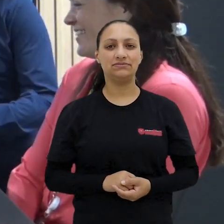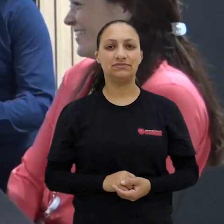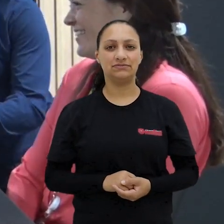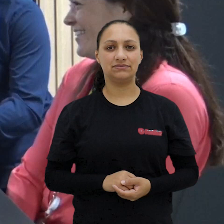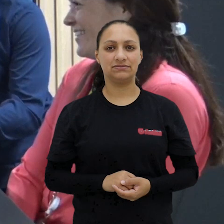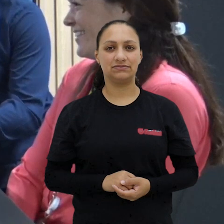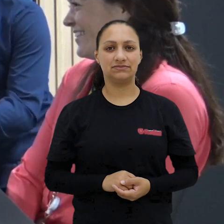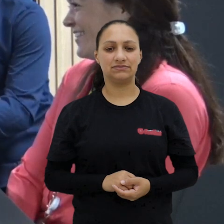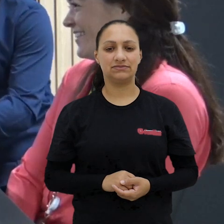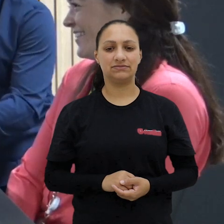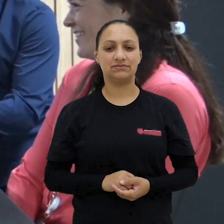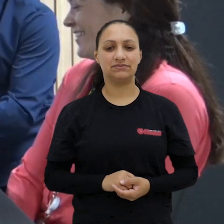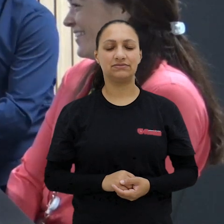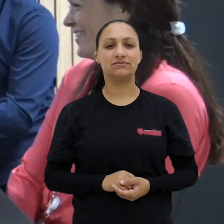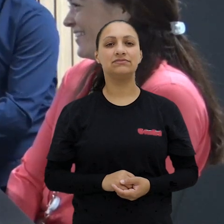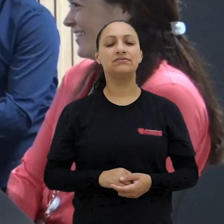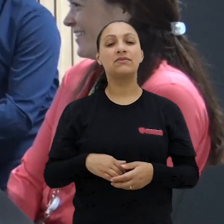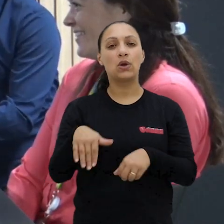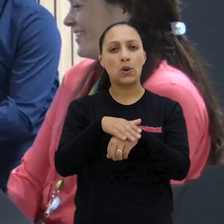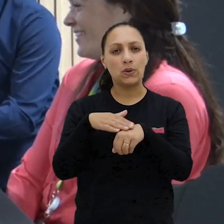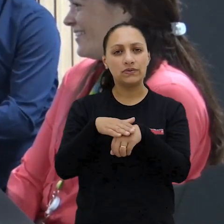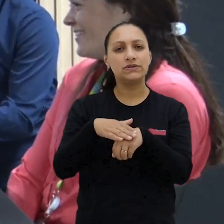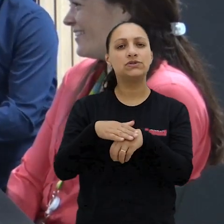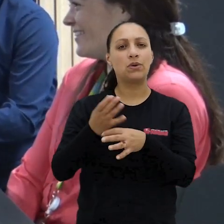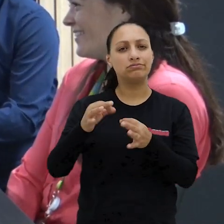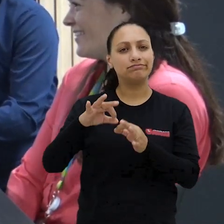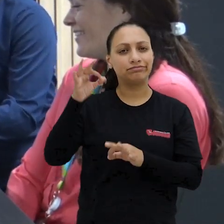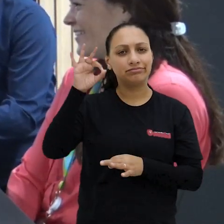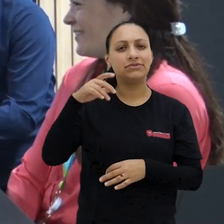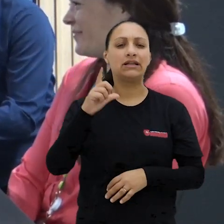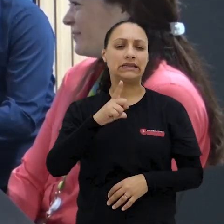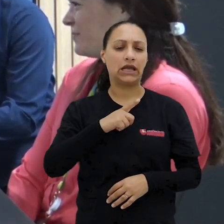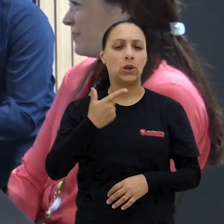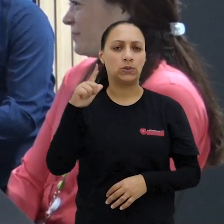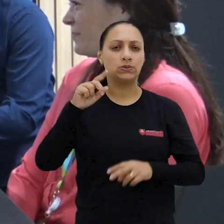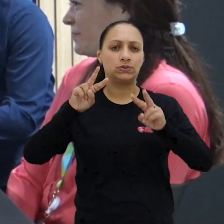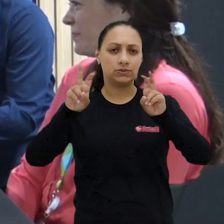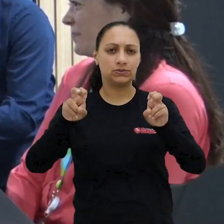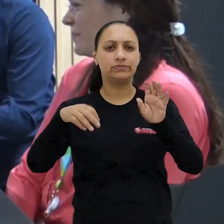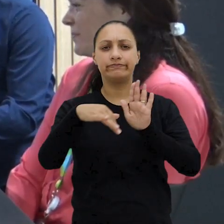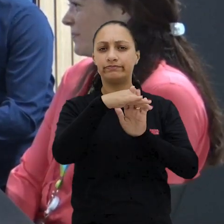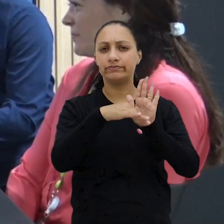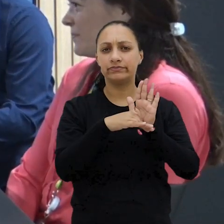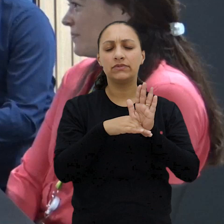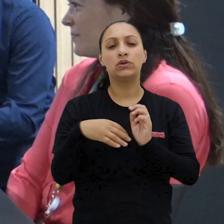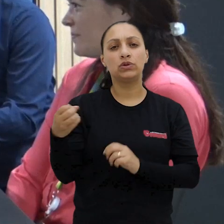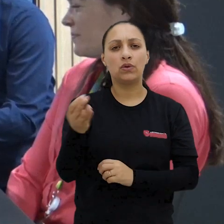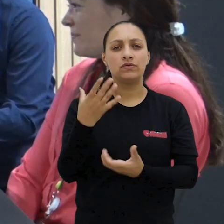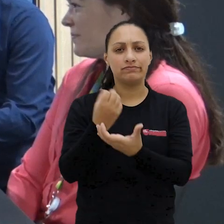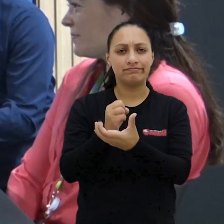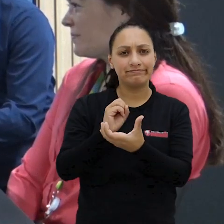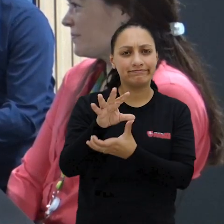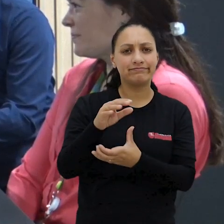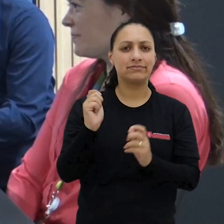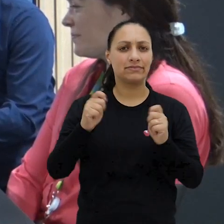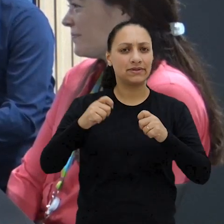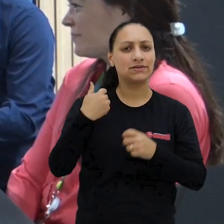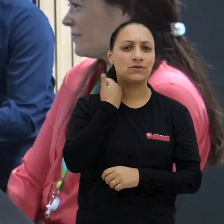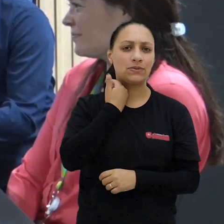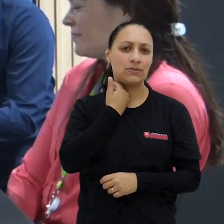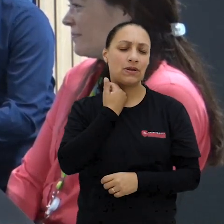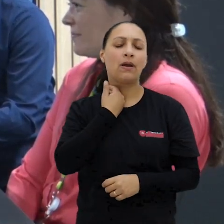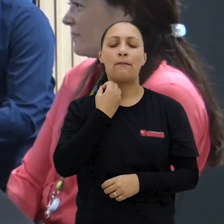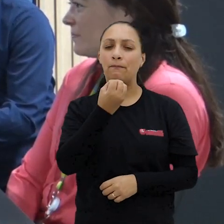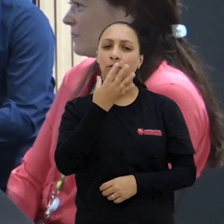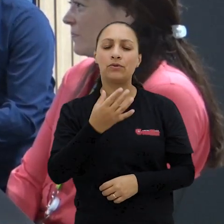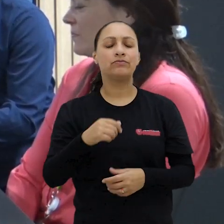A gente discorreu e vai ter muita pauta, vai ter muitos novos episódios, porque é um assunto